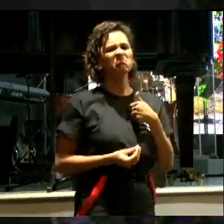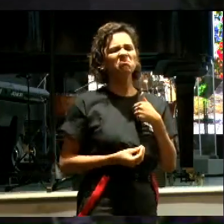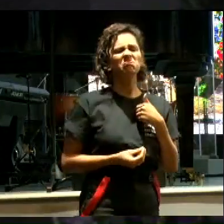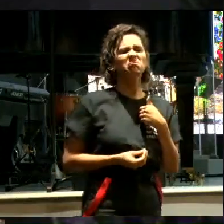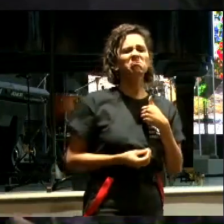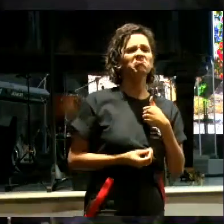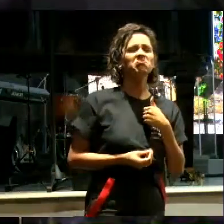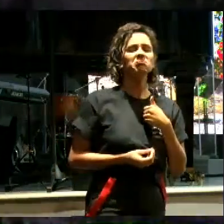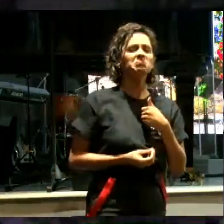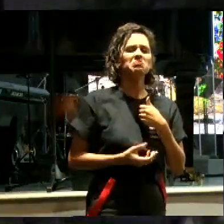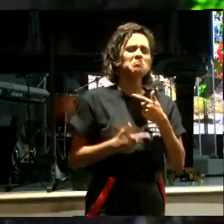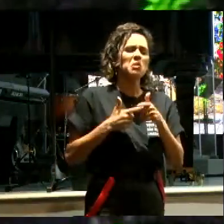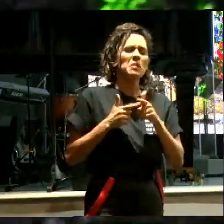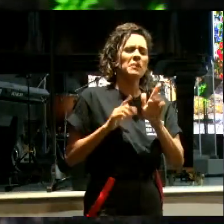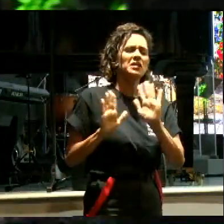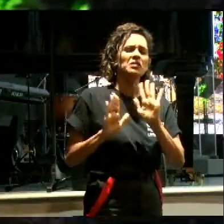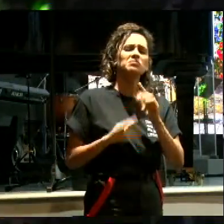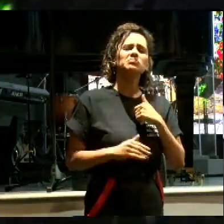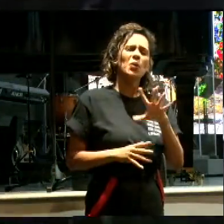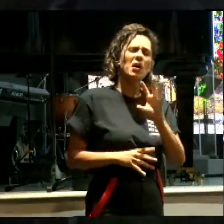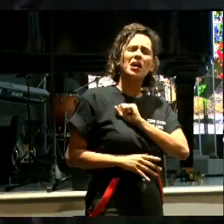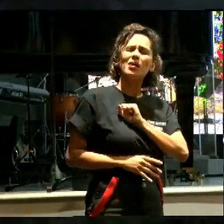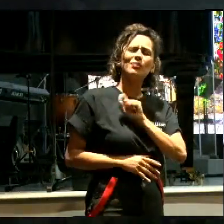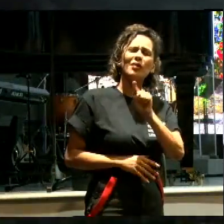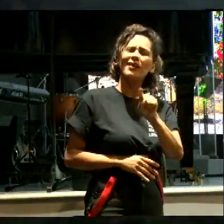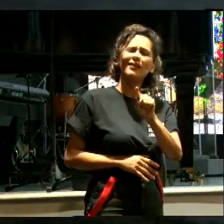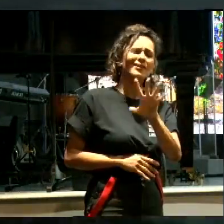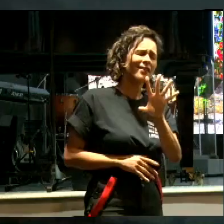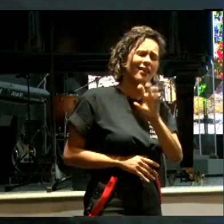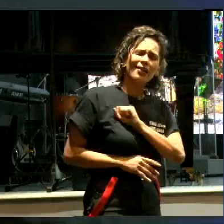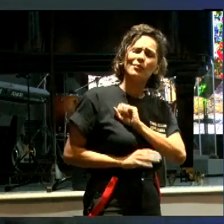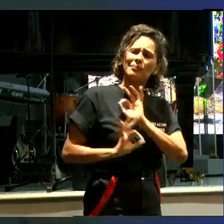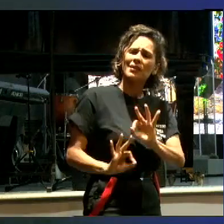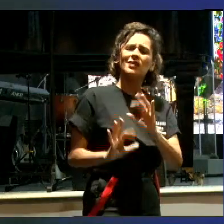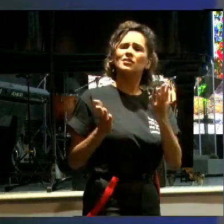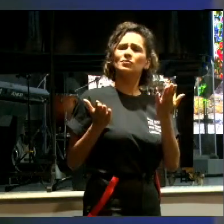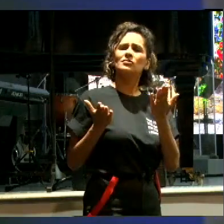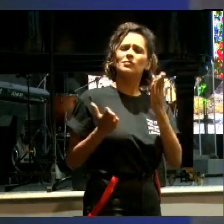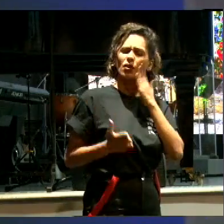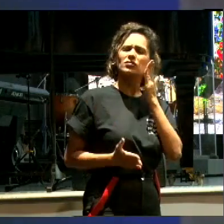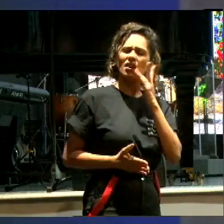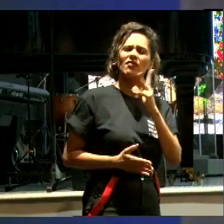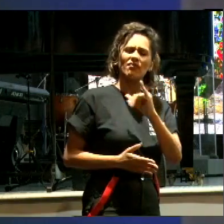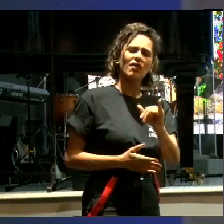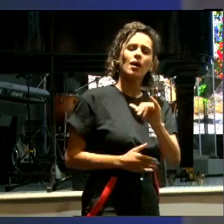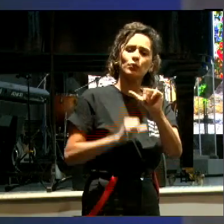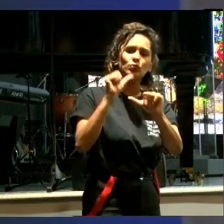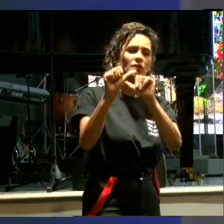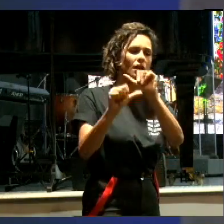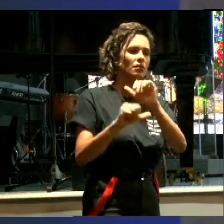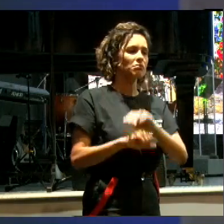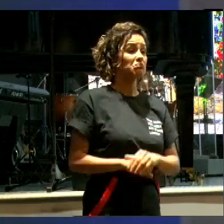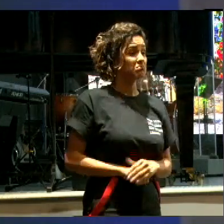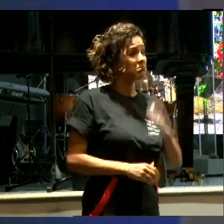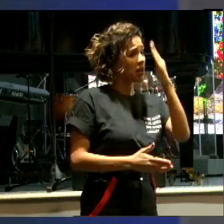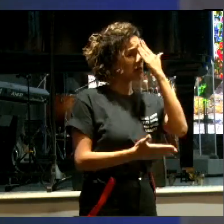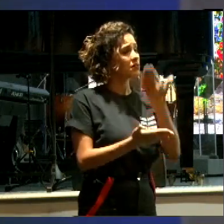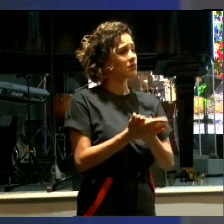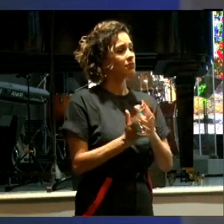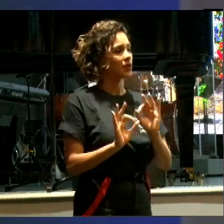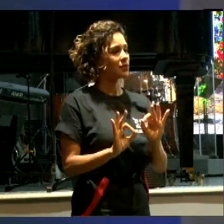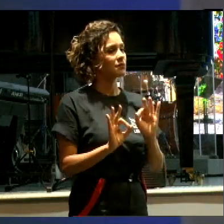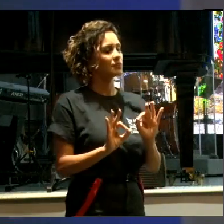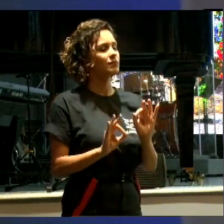Então, eu não sei se talvez você está sofrida, está